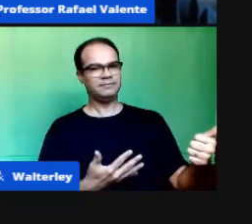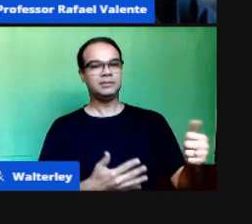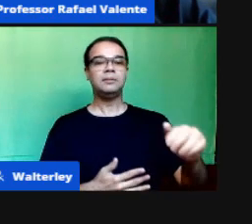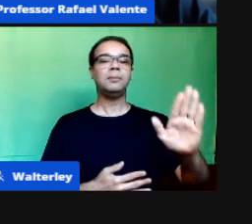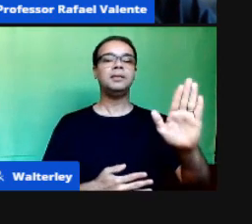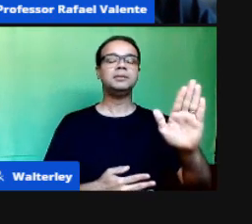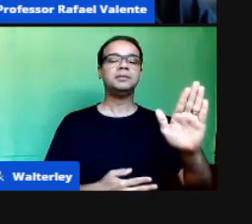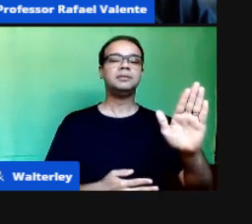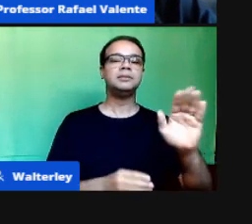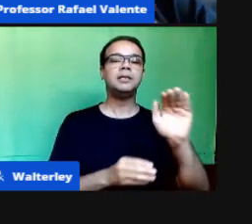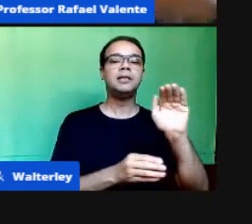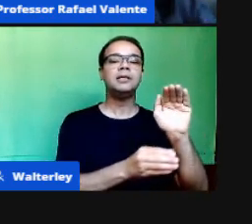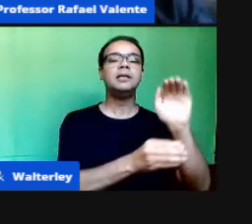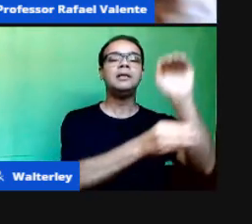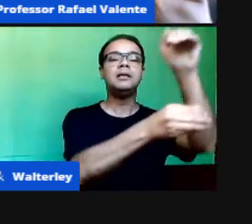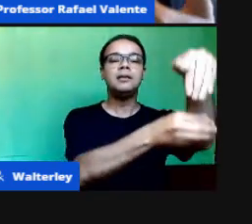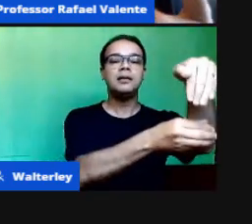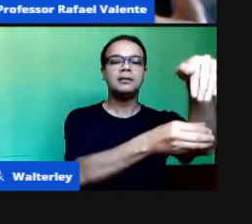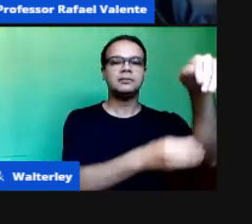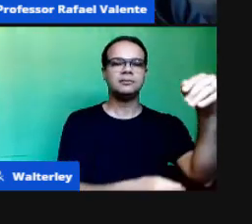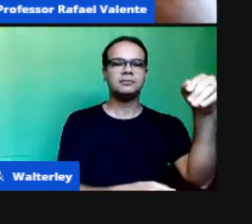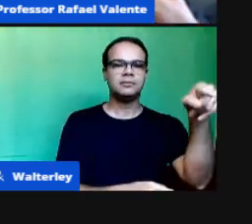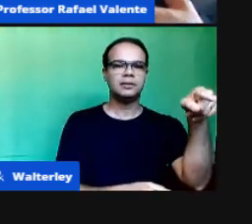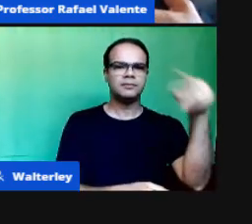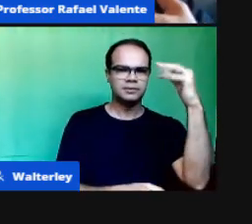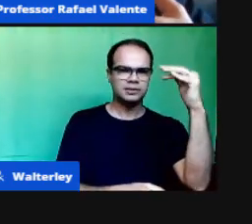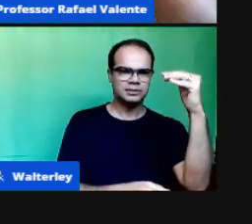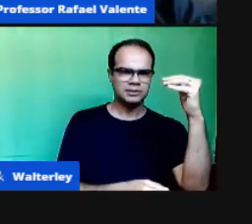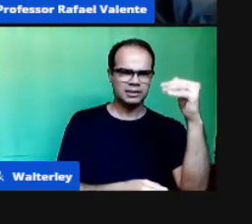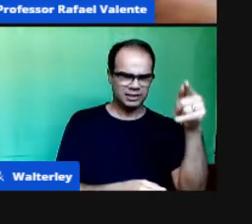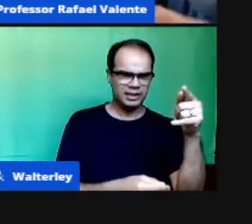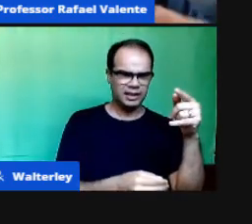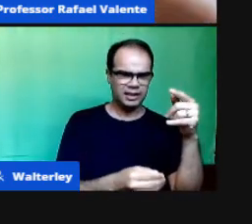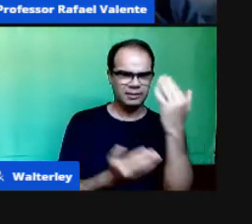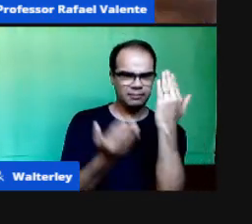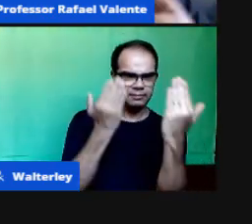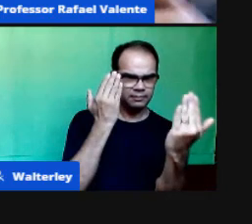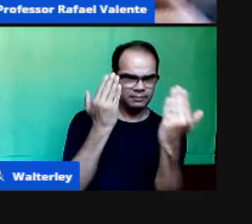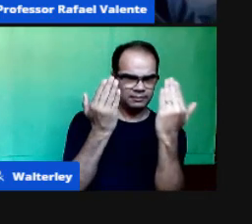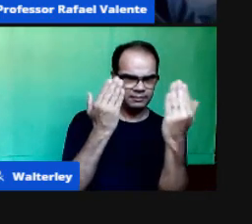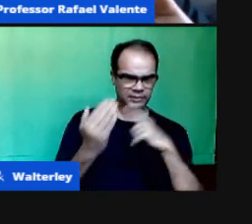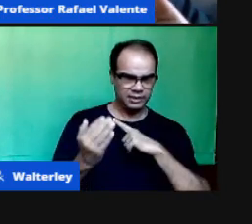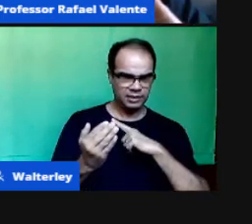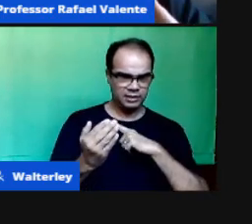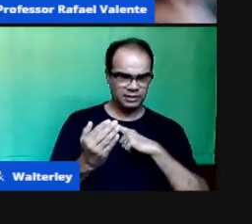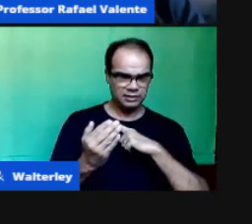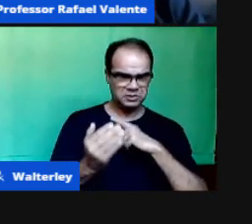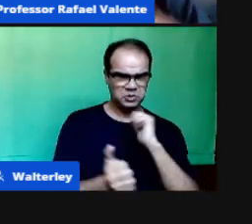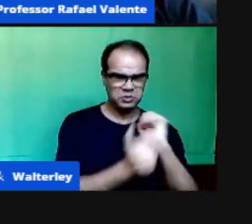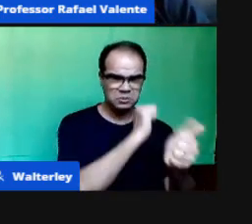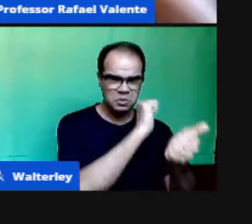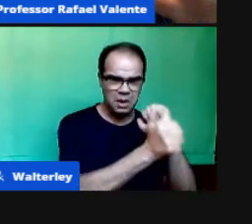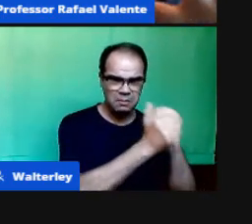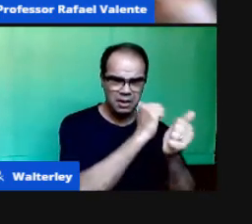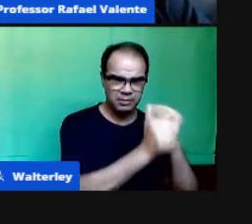dentro. Assim, eu faço uma terapia, eu faço uma meditação, eu faço atividade física, eu me alimento